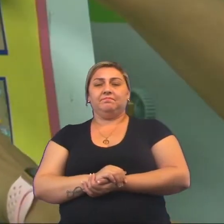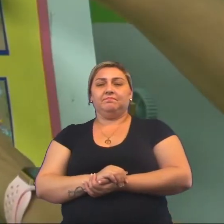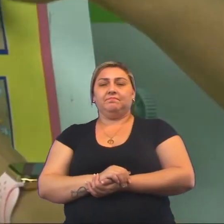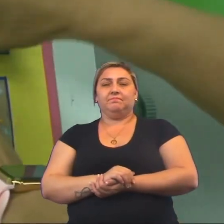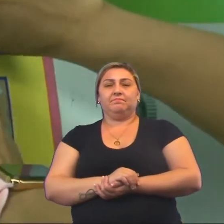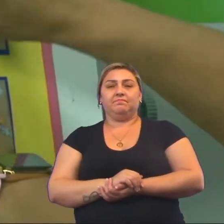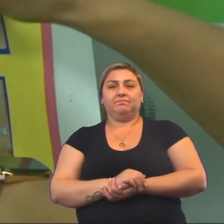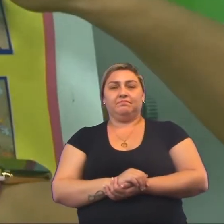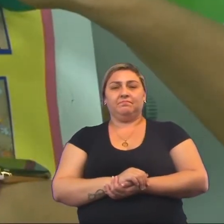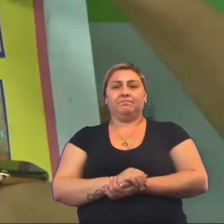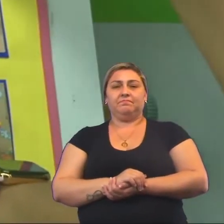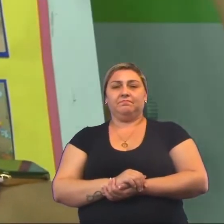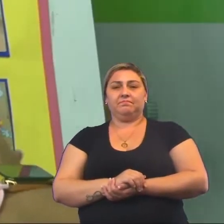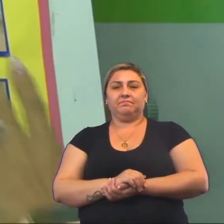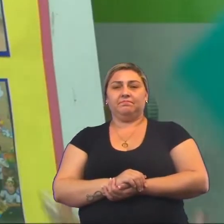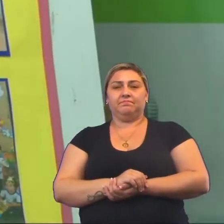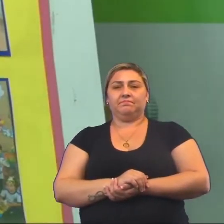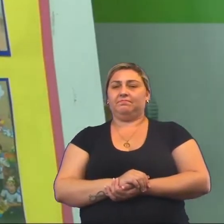é?